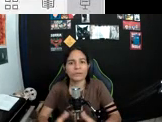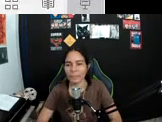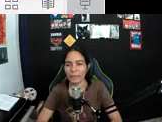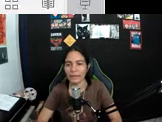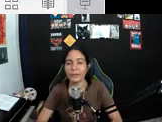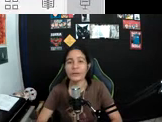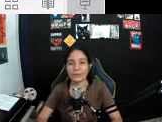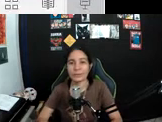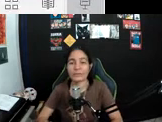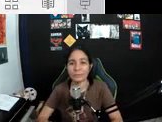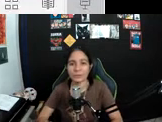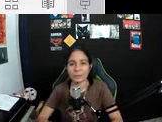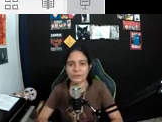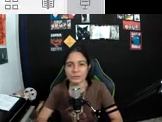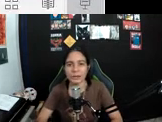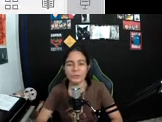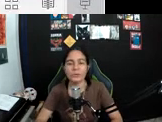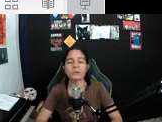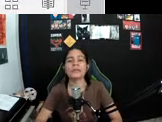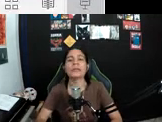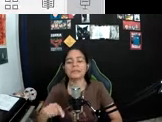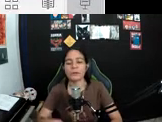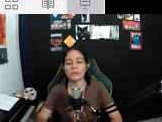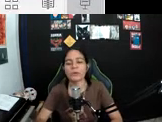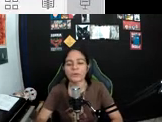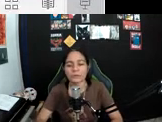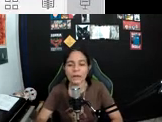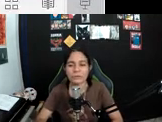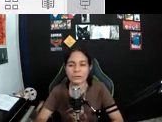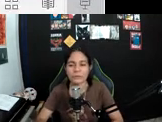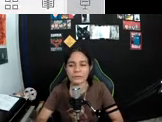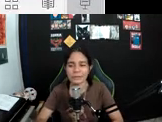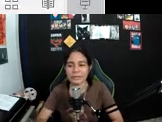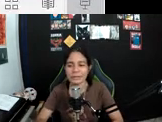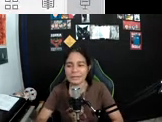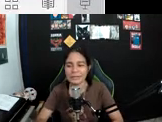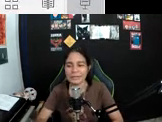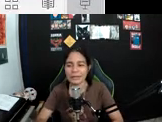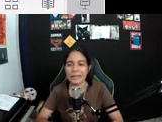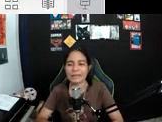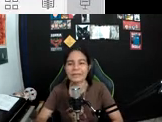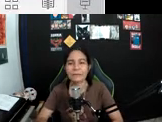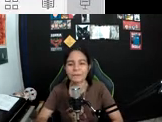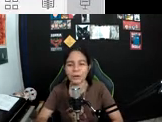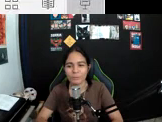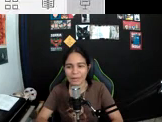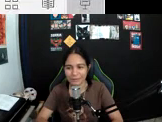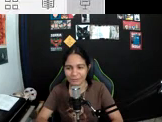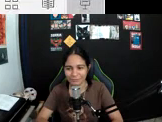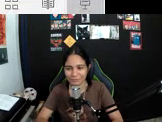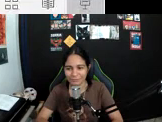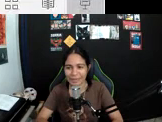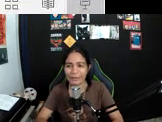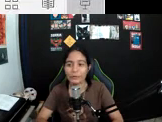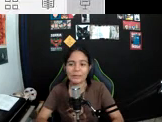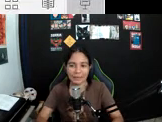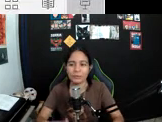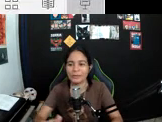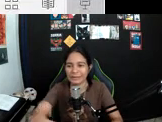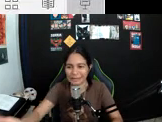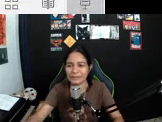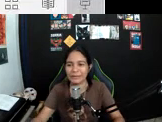doutorado, eu sempre digo aos meus alunos, se eu encontrar um de vocês recém-formado, né,